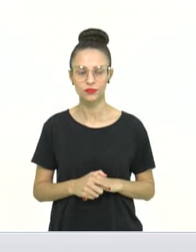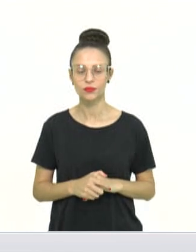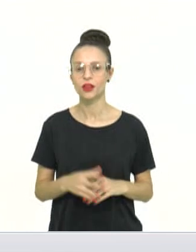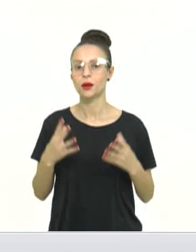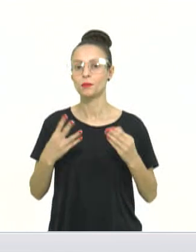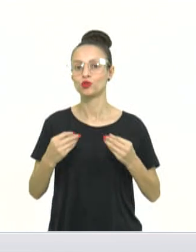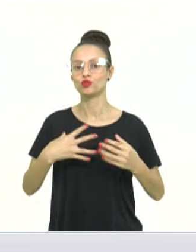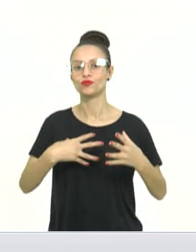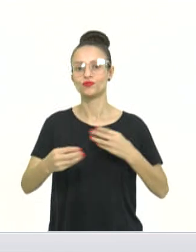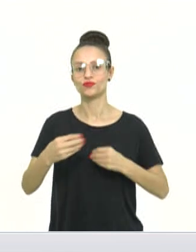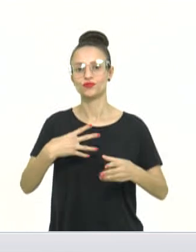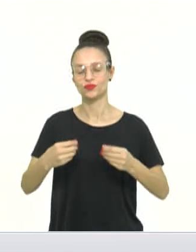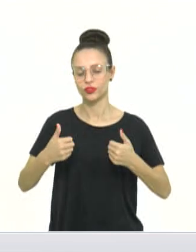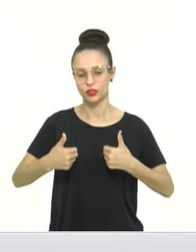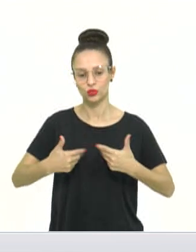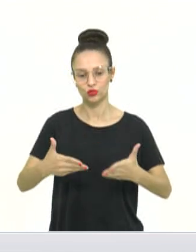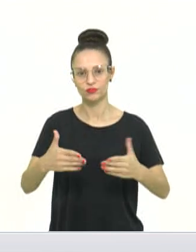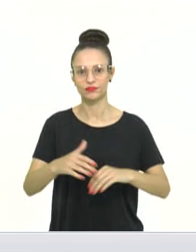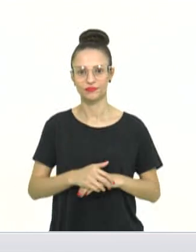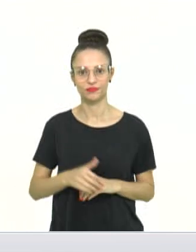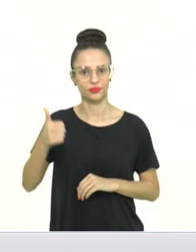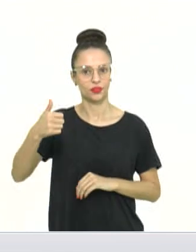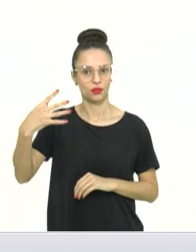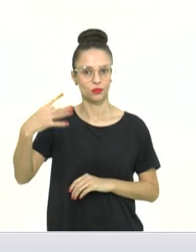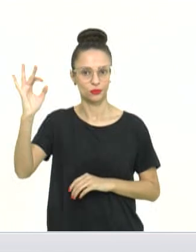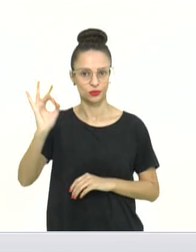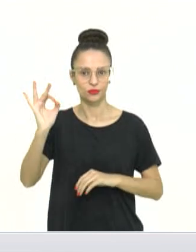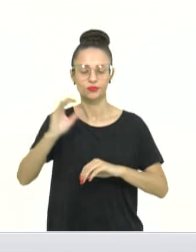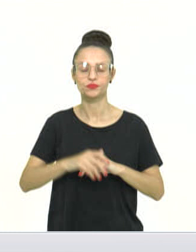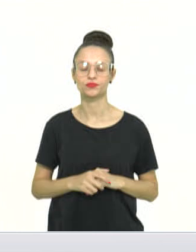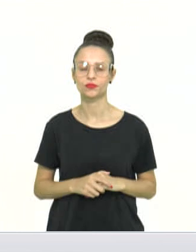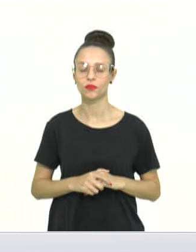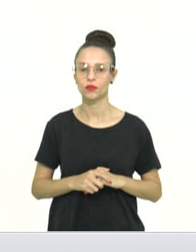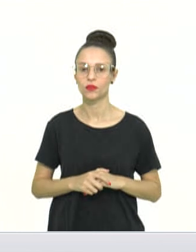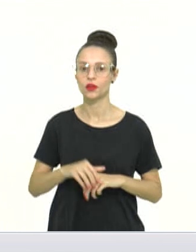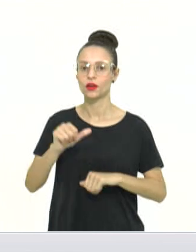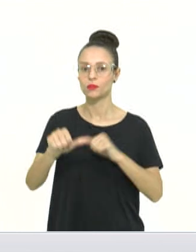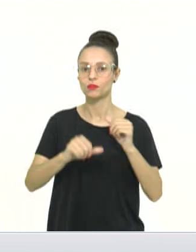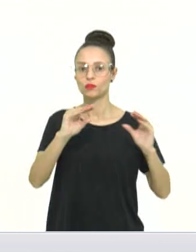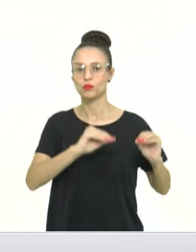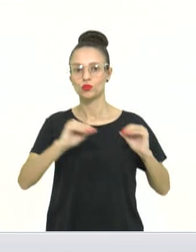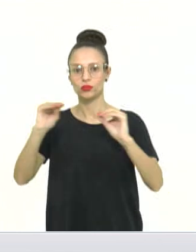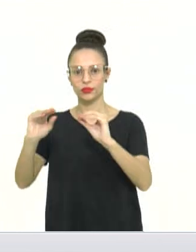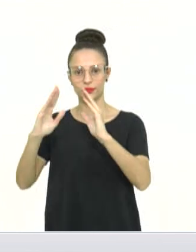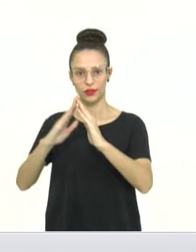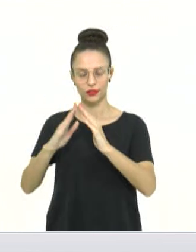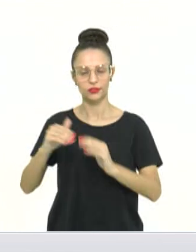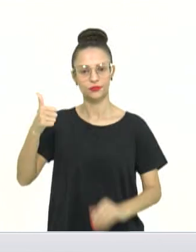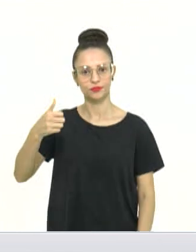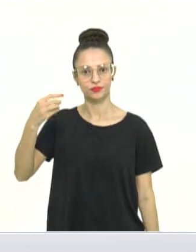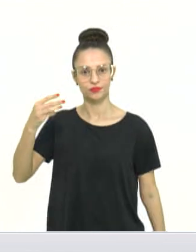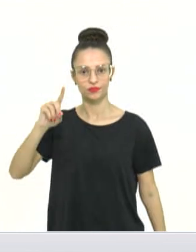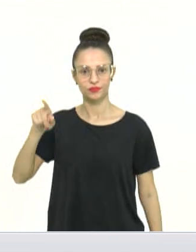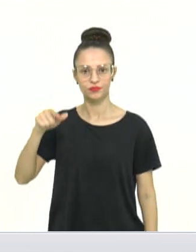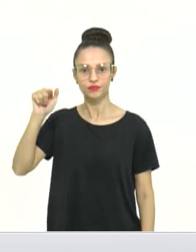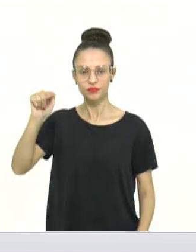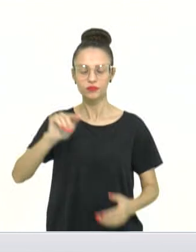ninhadas inesperadas, 14%. Mudança de casa,